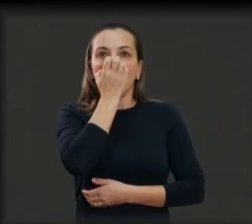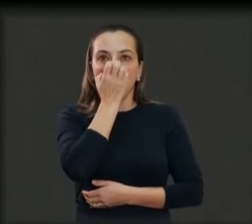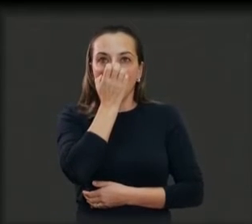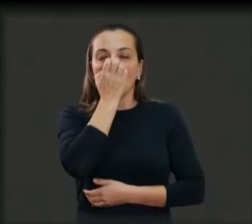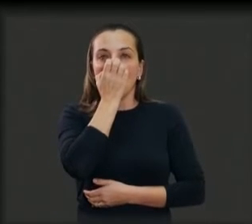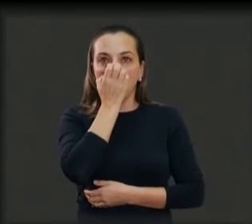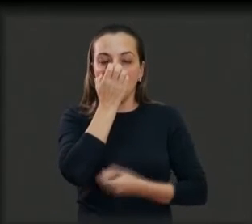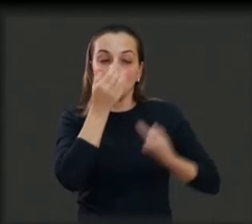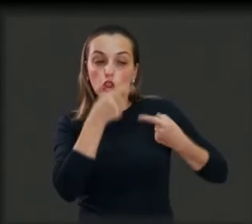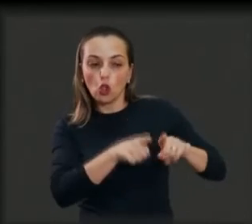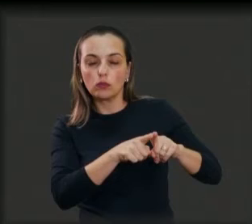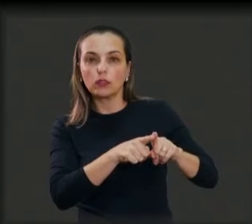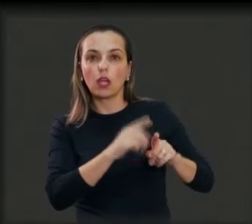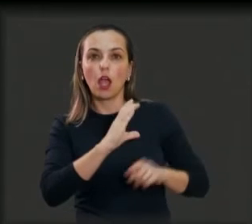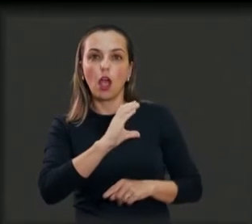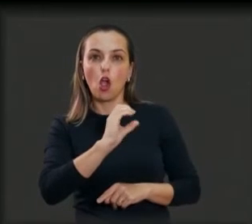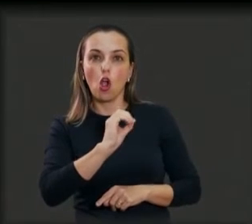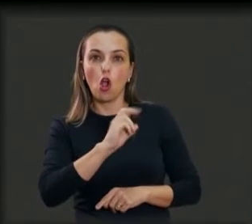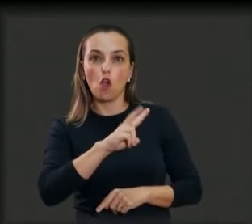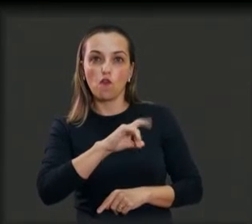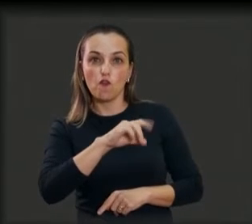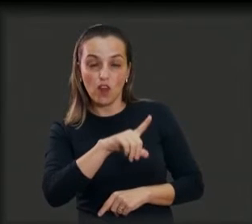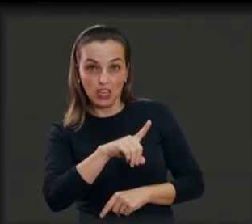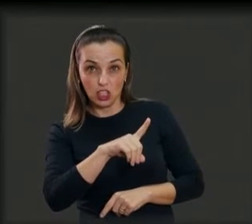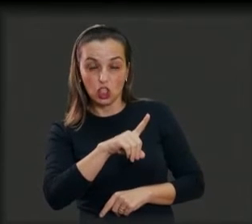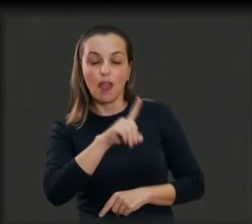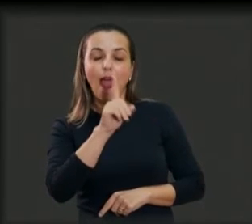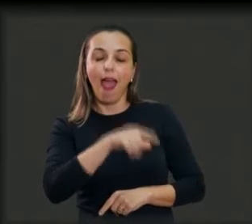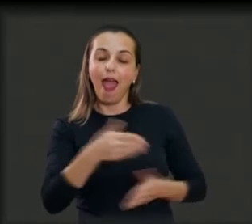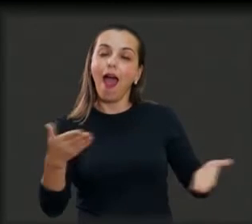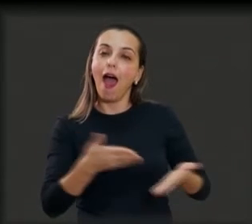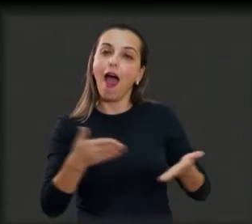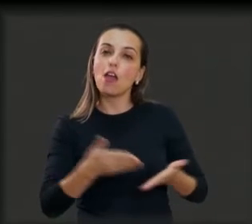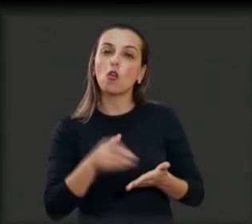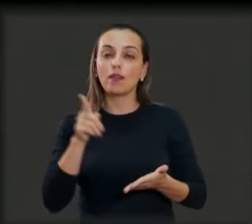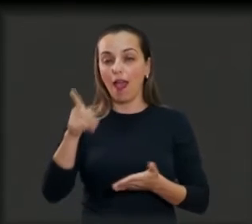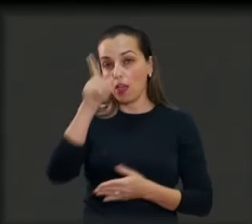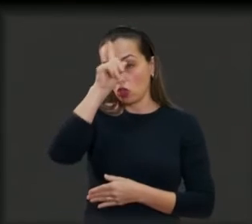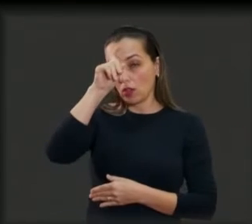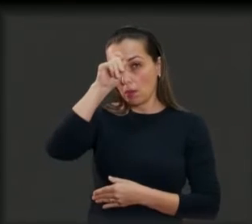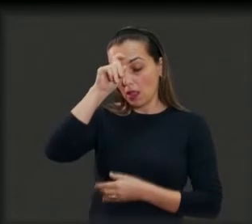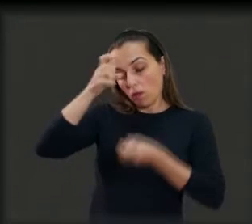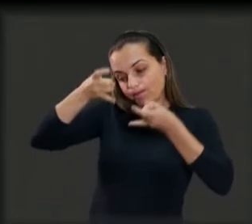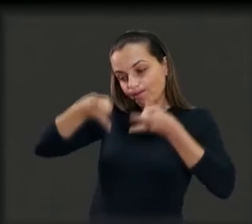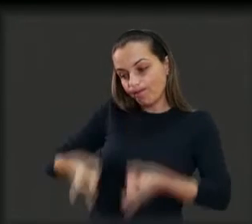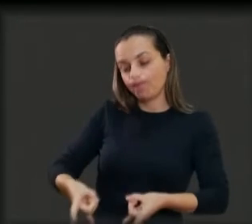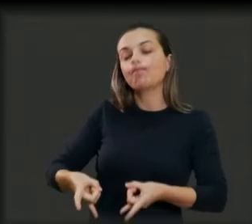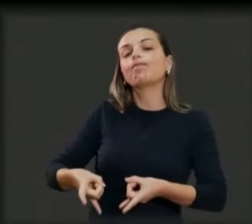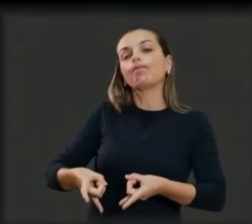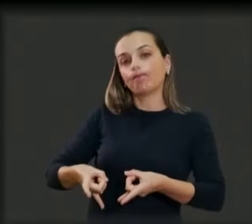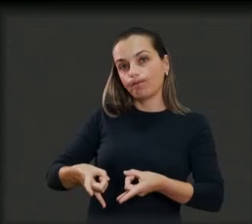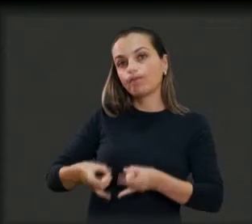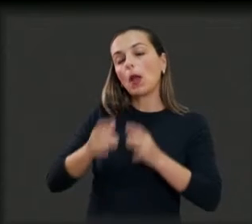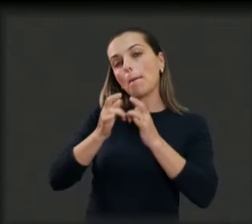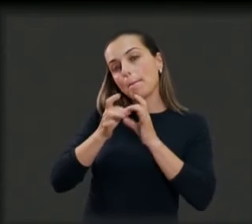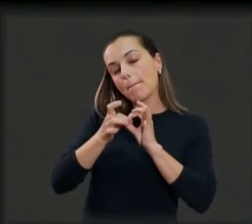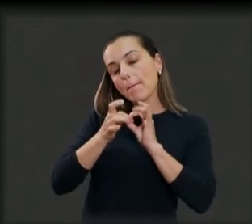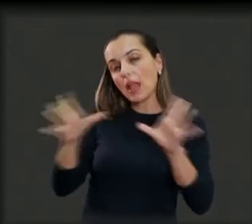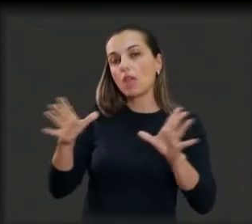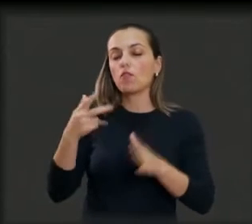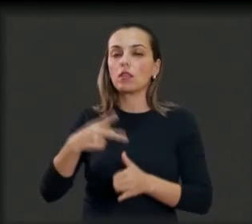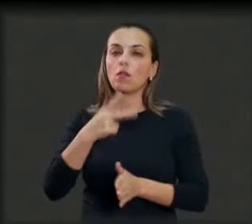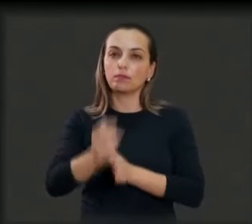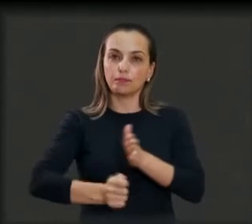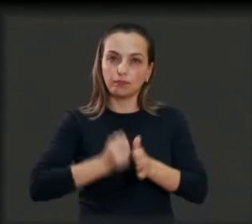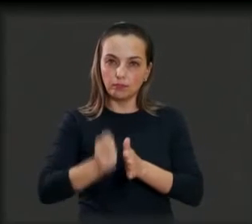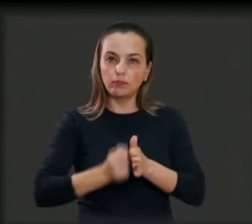e que poderão ser utilizadas nos novos leitos que o executivo está abrindo no município.